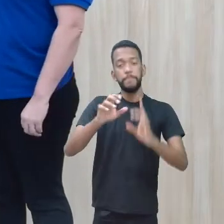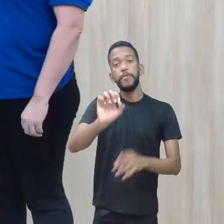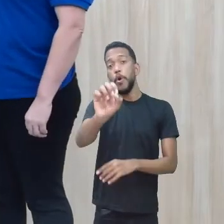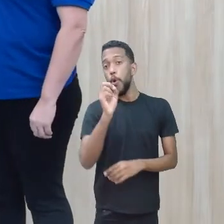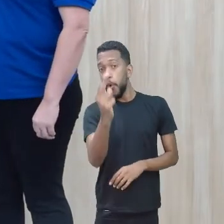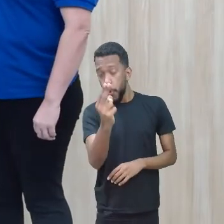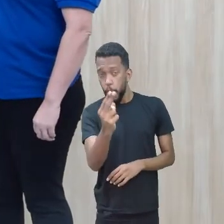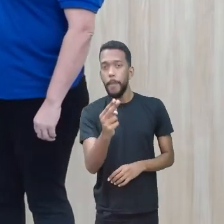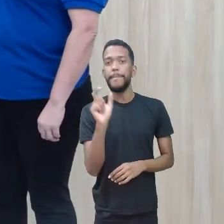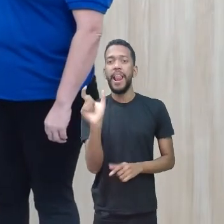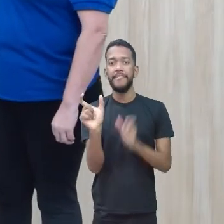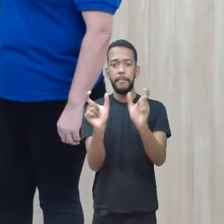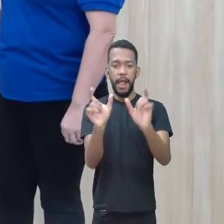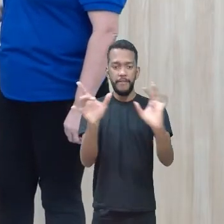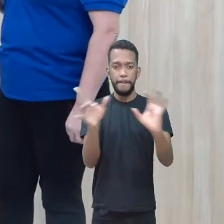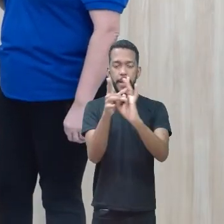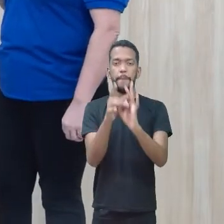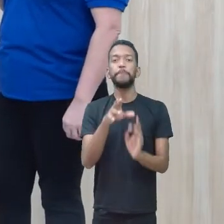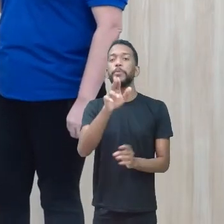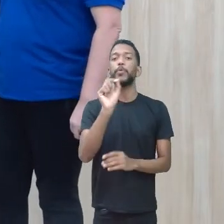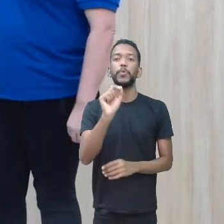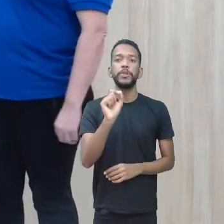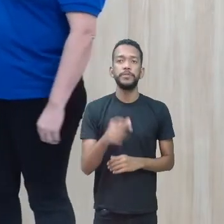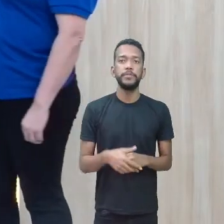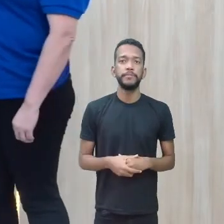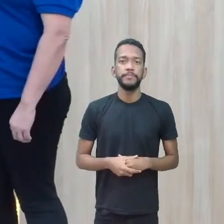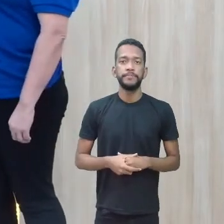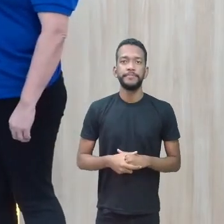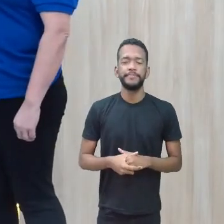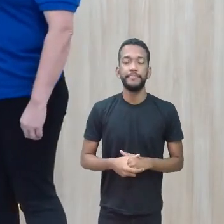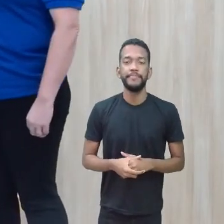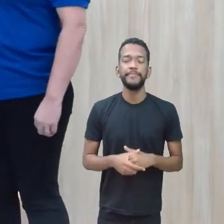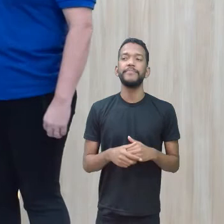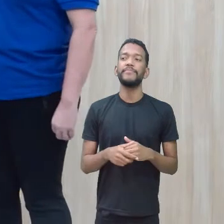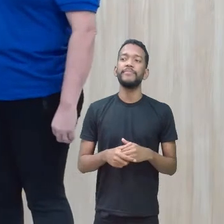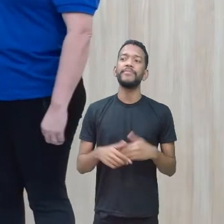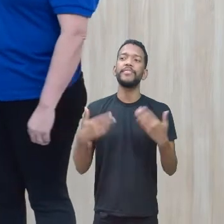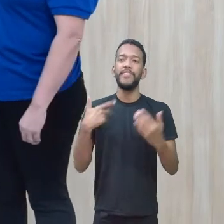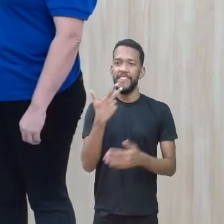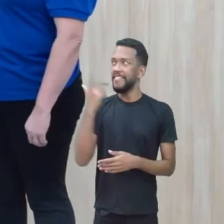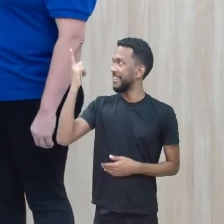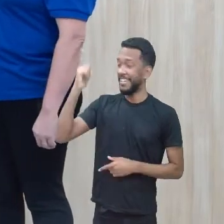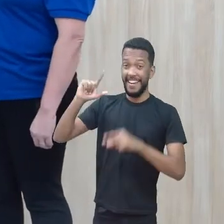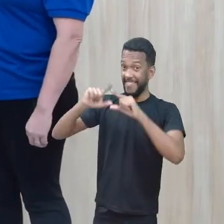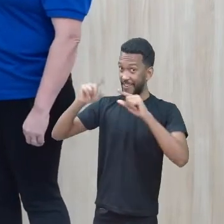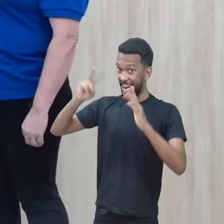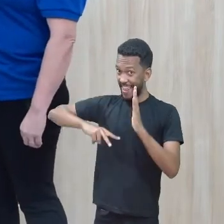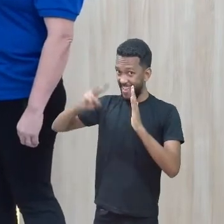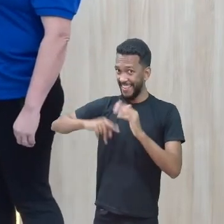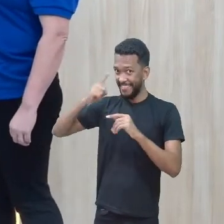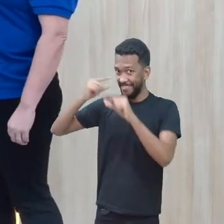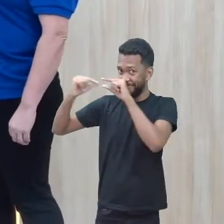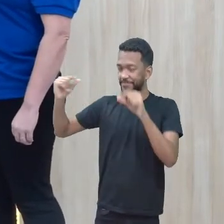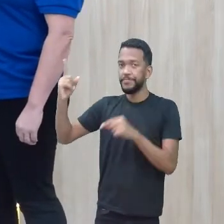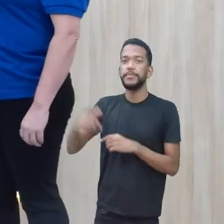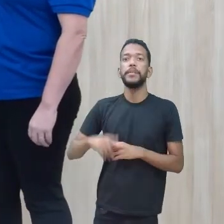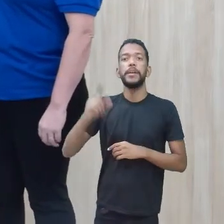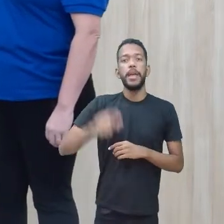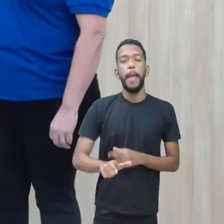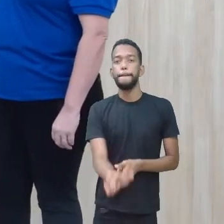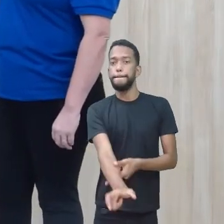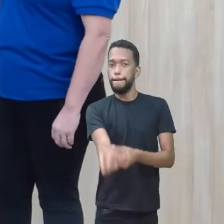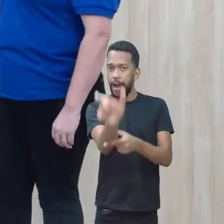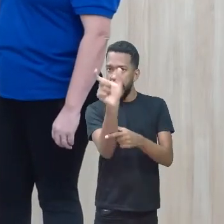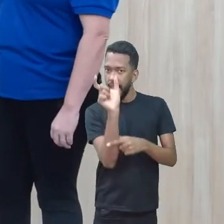repetir. É aquela palavra, vou falar como está no slide. É a palavra que